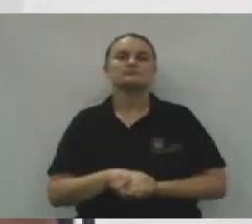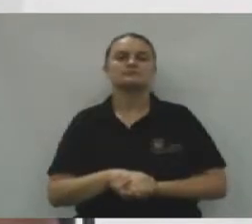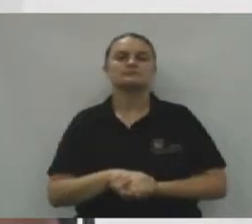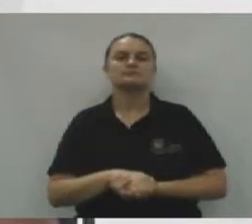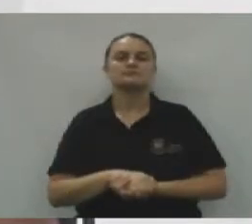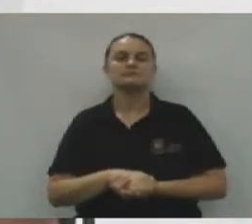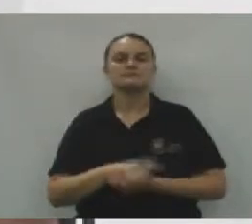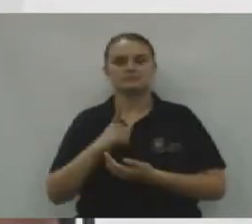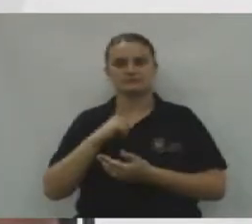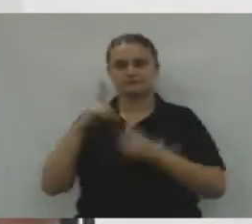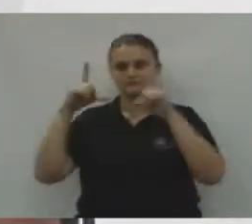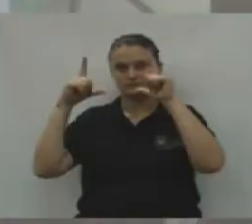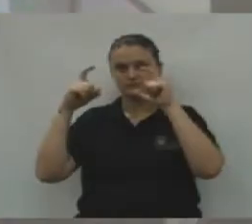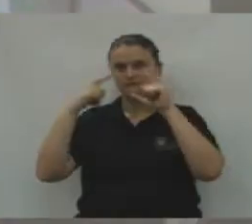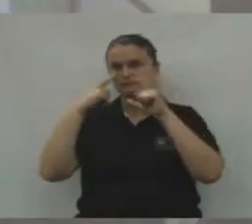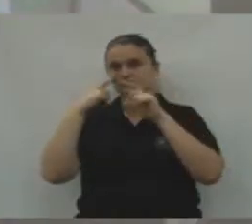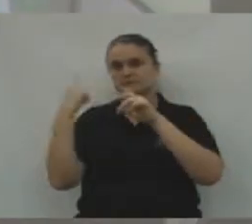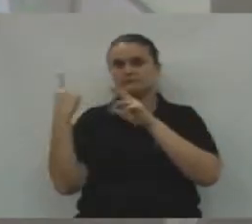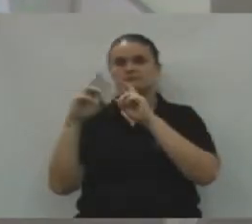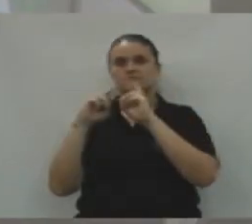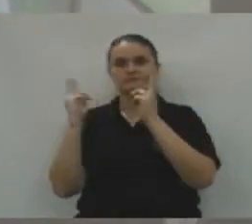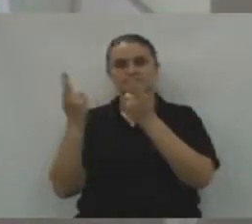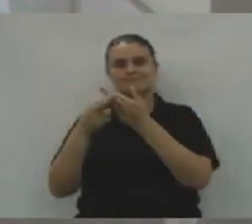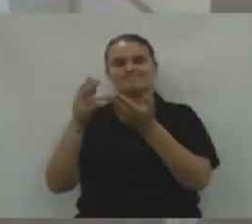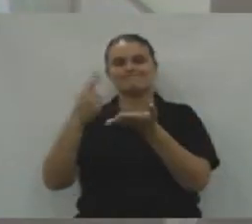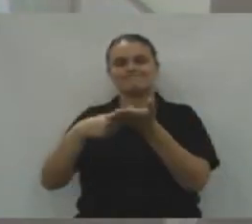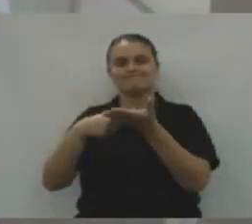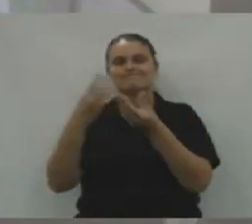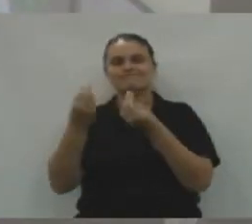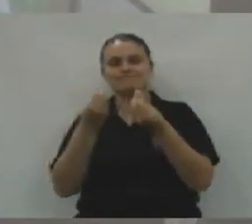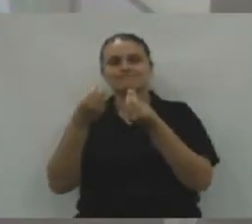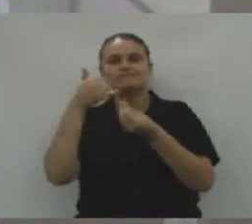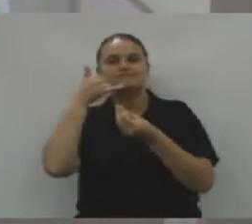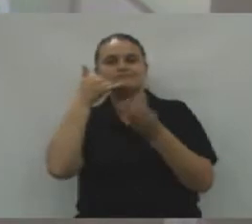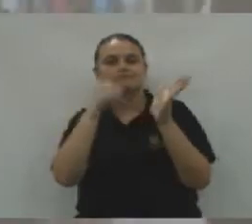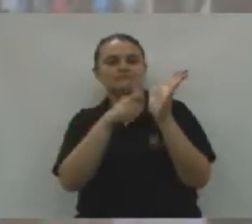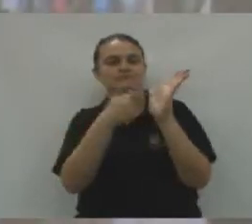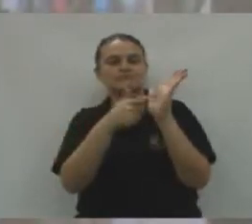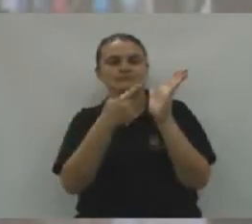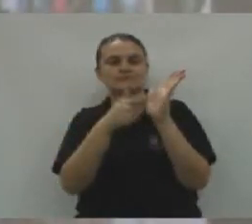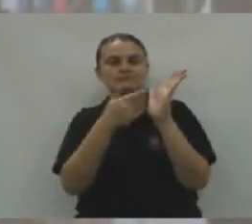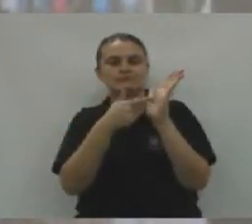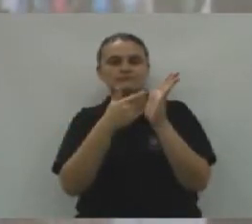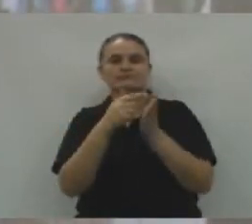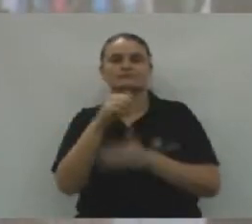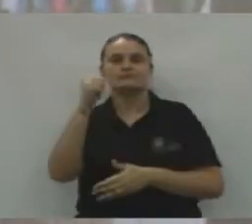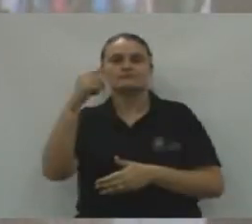Essa foi uma reunião também que foi tratada do aplicativo que eu falei anteriormente.